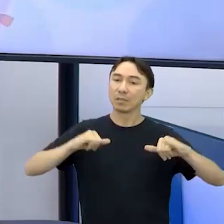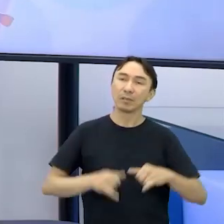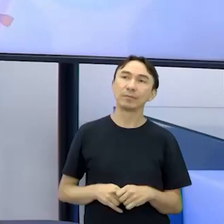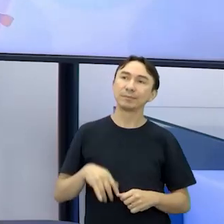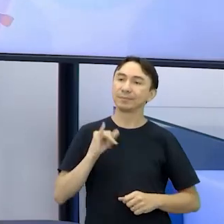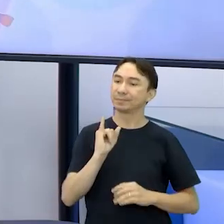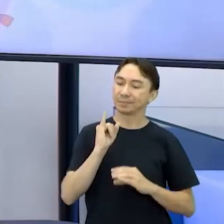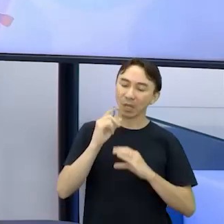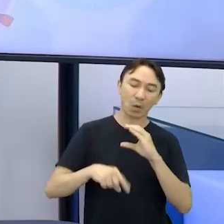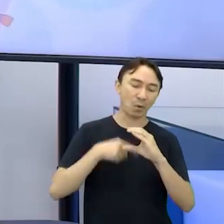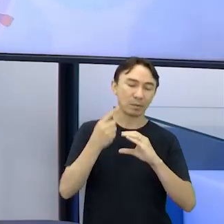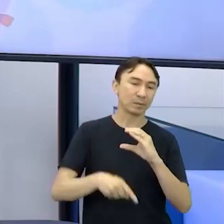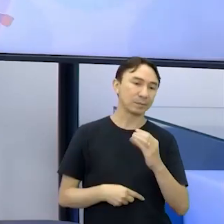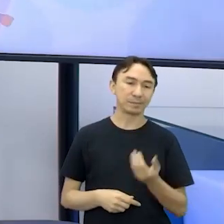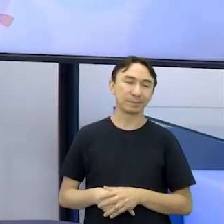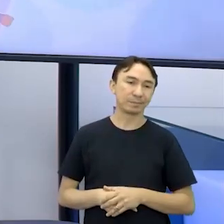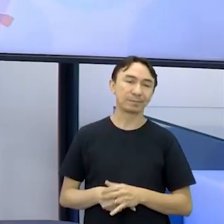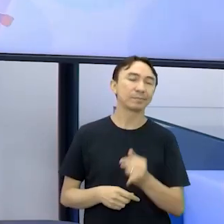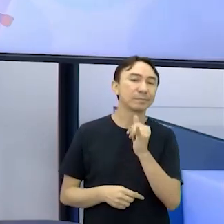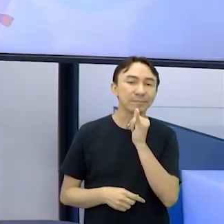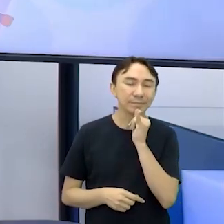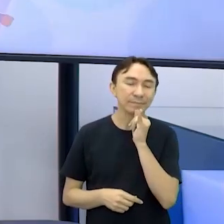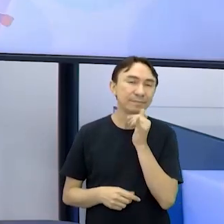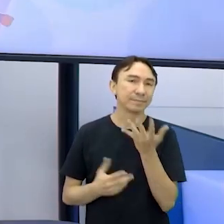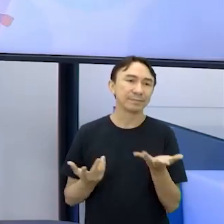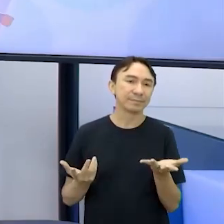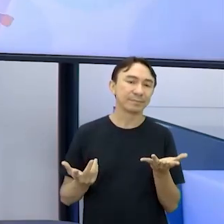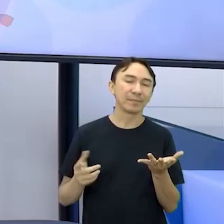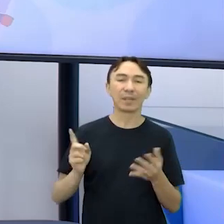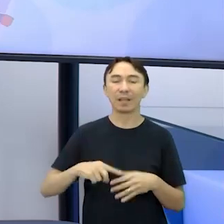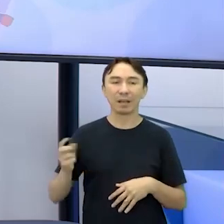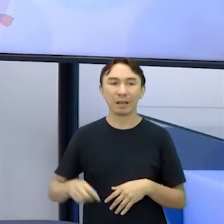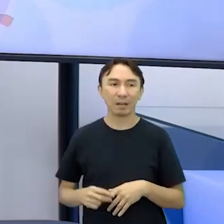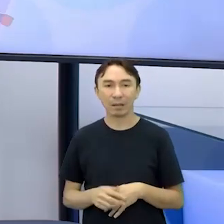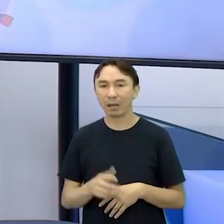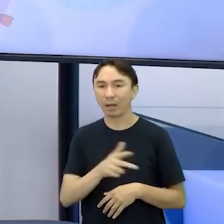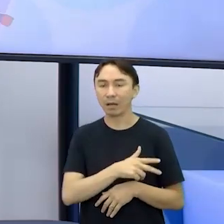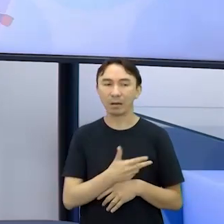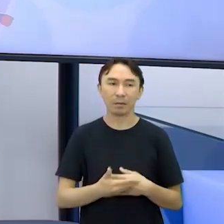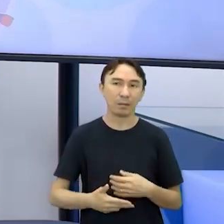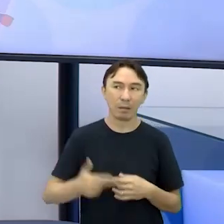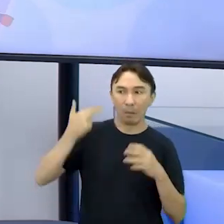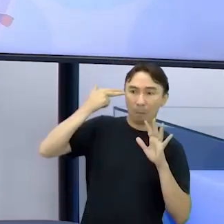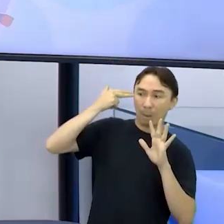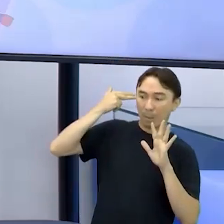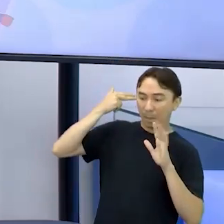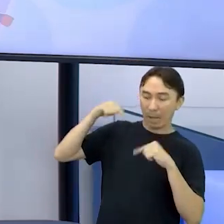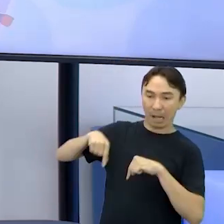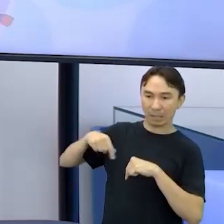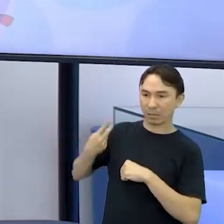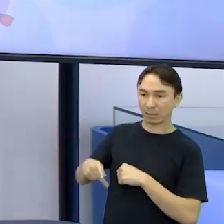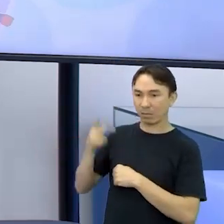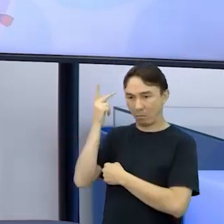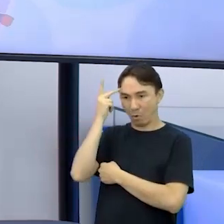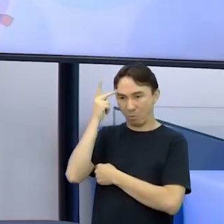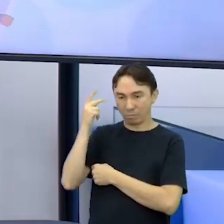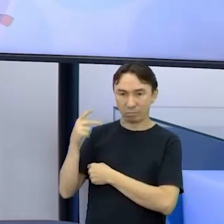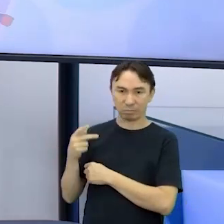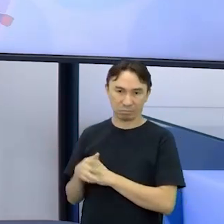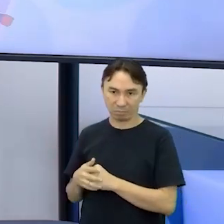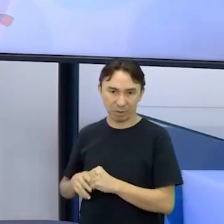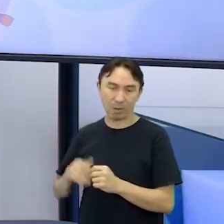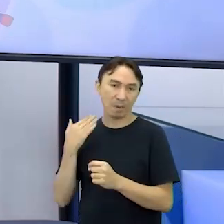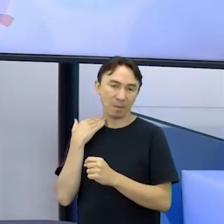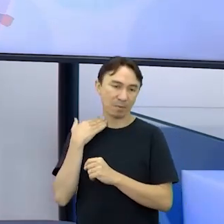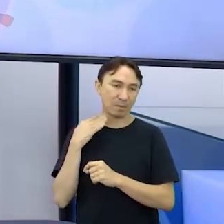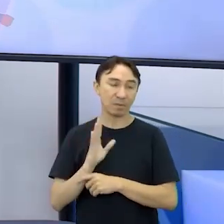notícia que aconteceu de algum assalto a um banco aqui em São Paulo, por exemplo, você não vai ter lá no canal